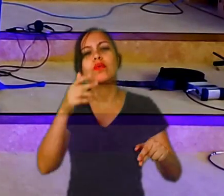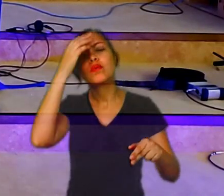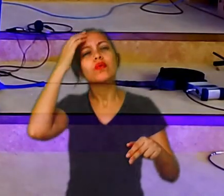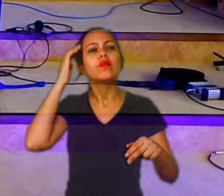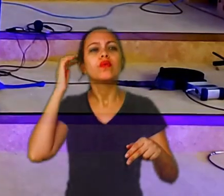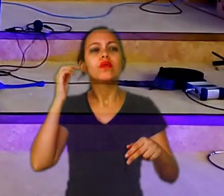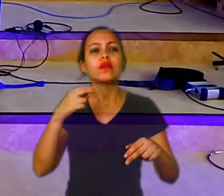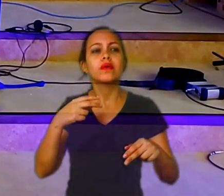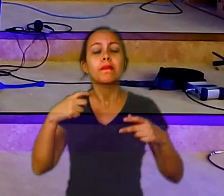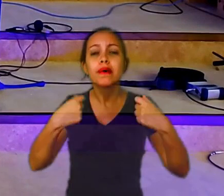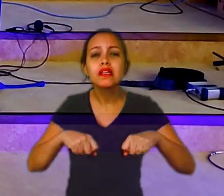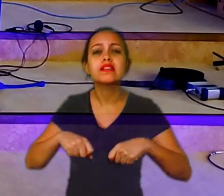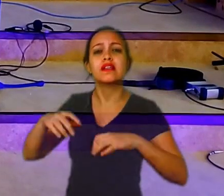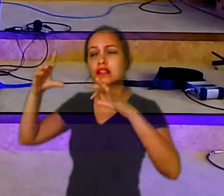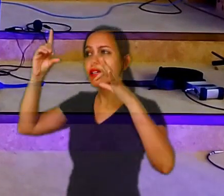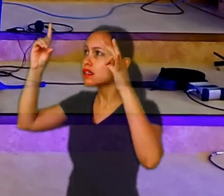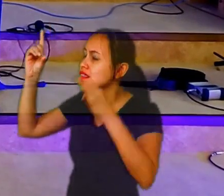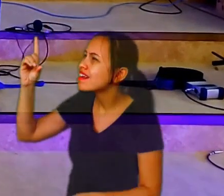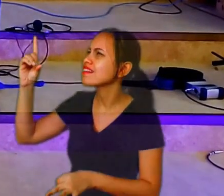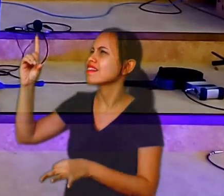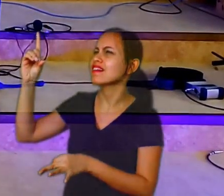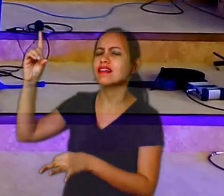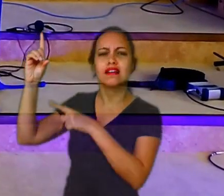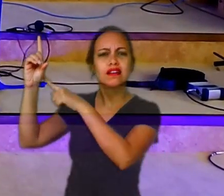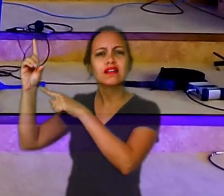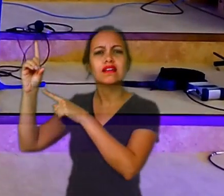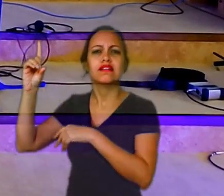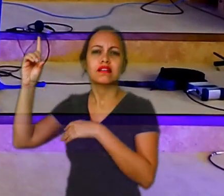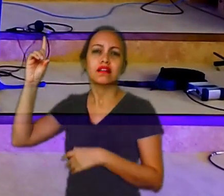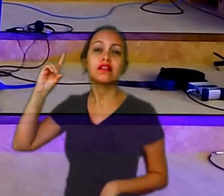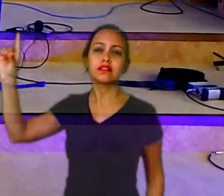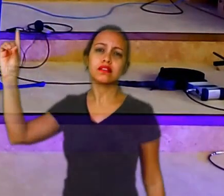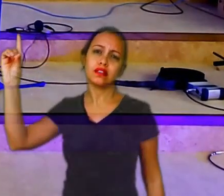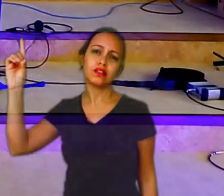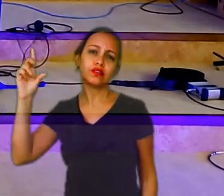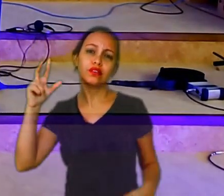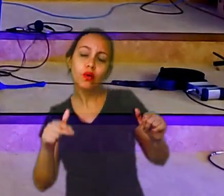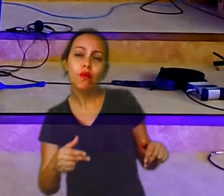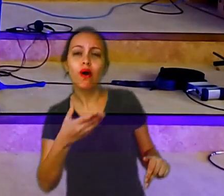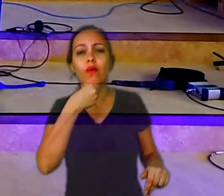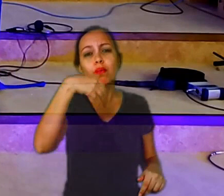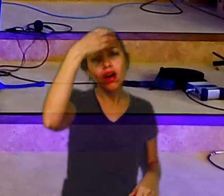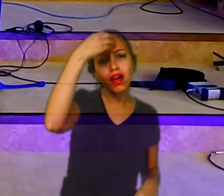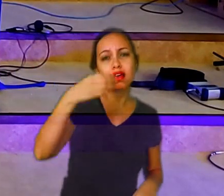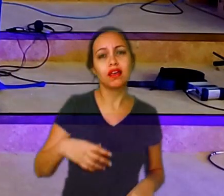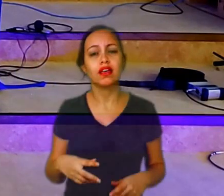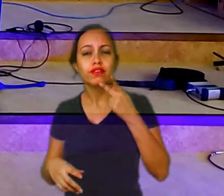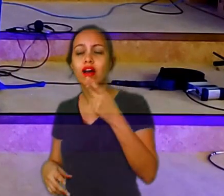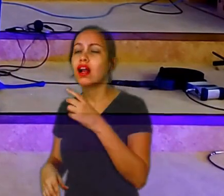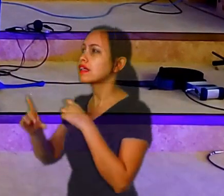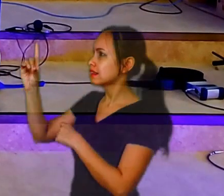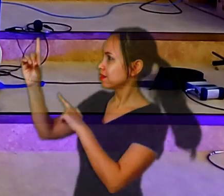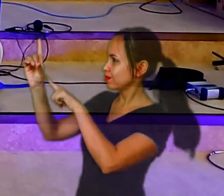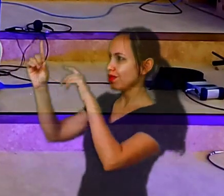que ter essa visão, essa convicção, essa certeza absoluta de Josafá teve, quando ele diz que Deus, ele